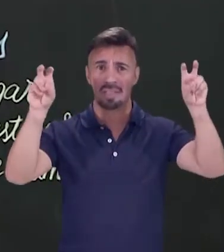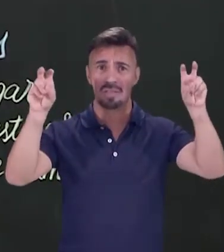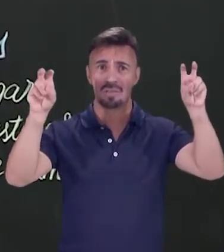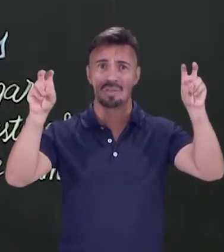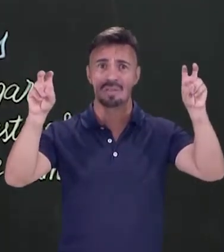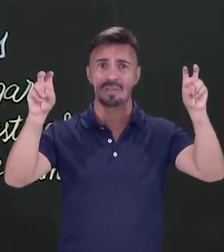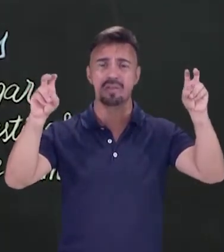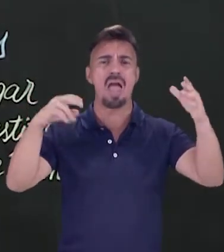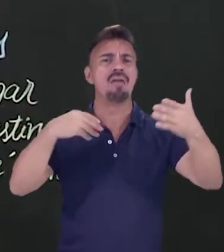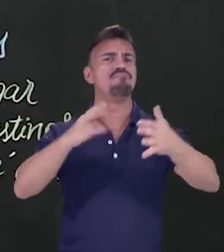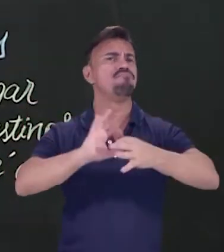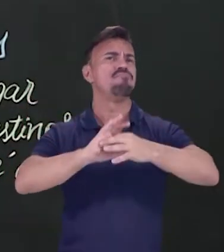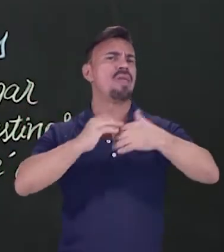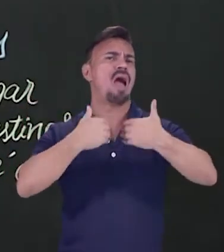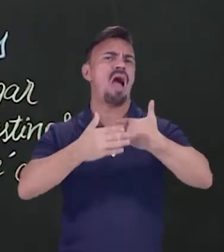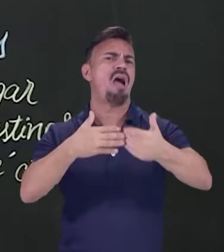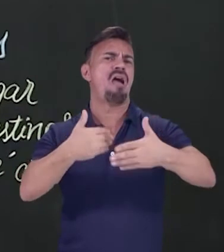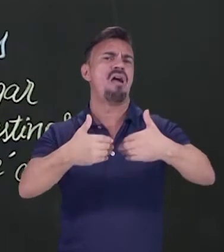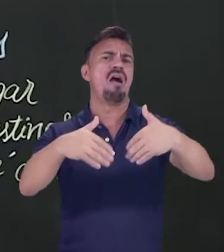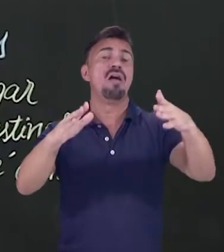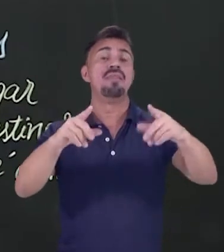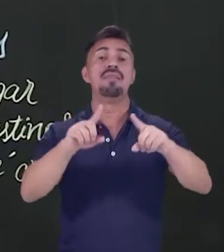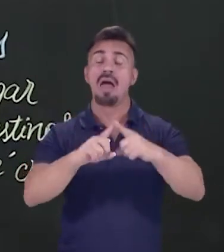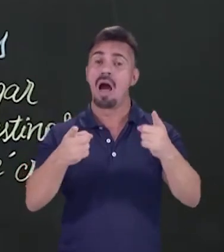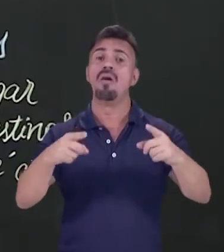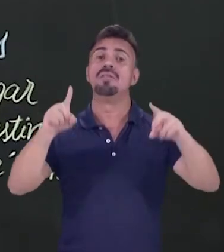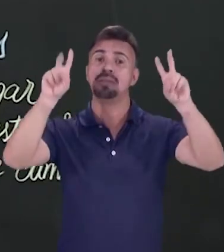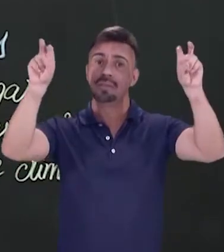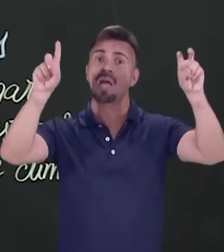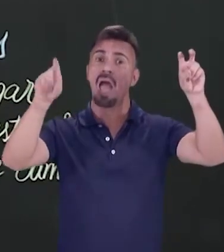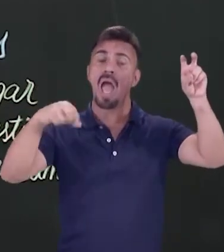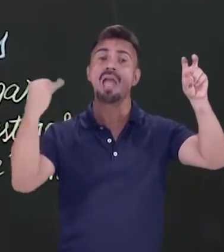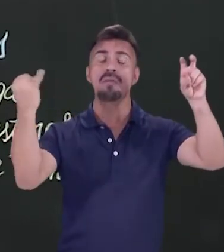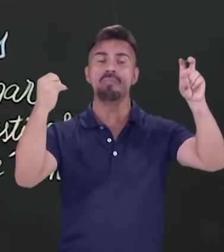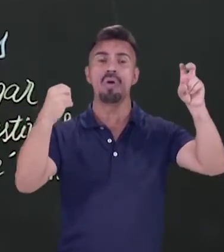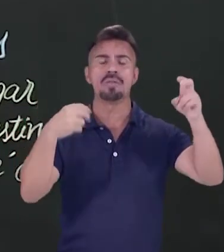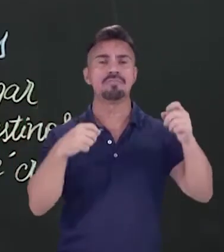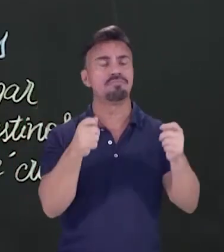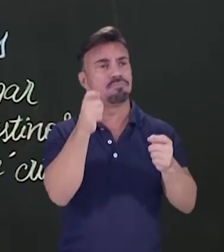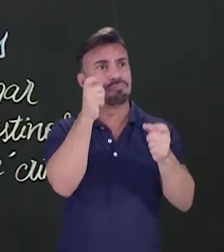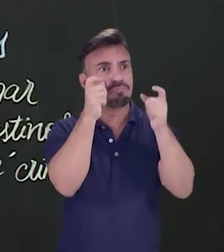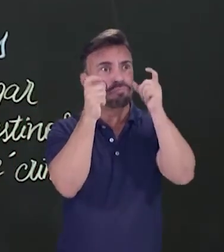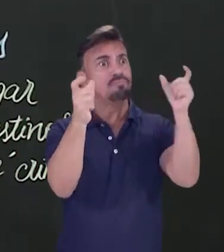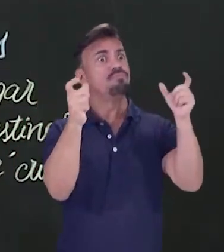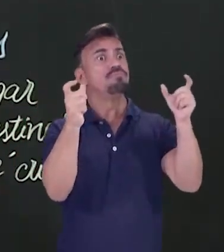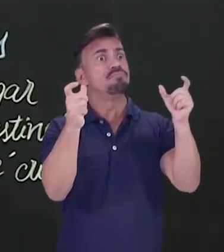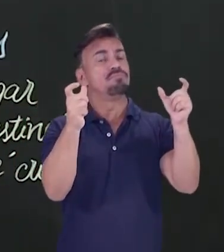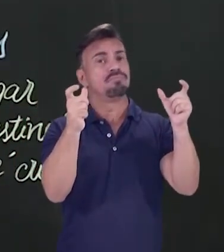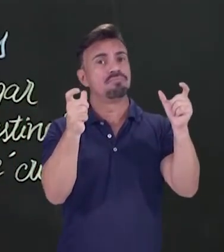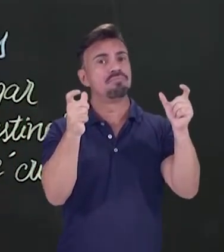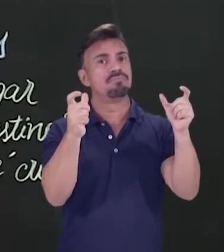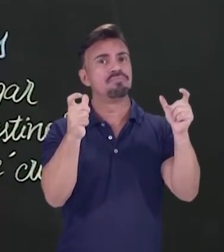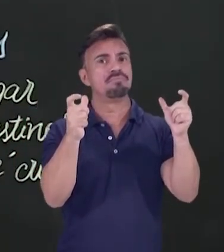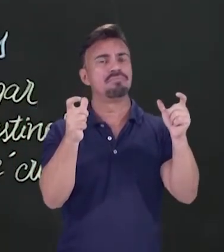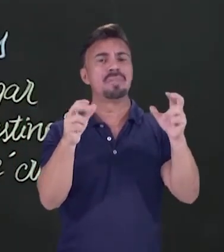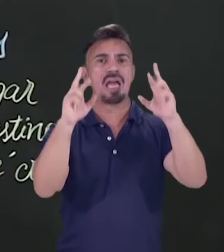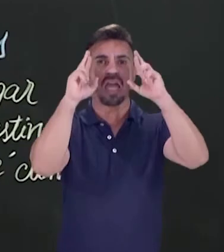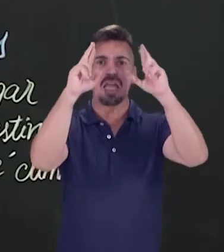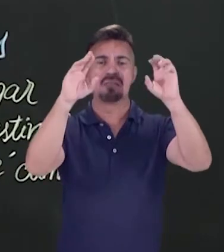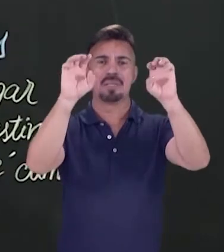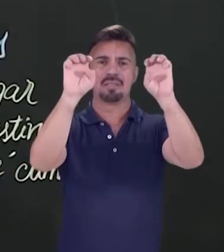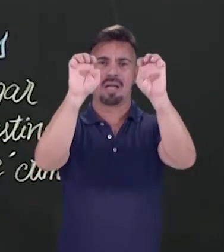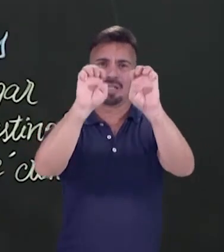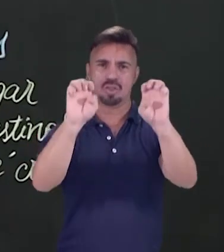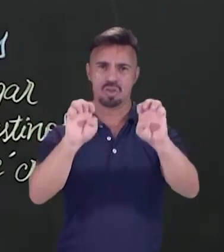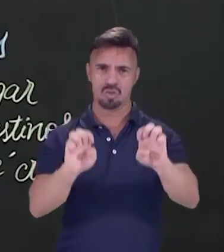são aleatórios, eles são um chamariz, eles são o despertar para que o leitor mergulhe em seu texto. Respeite a